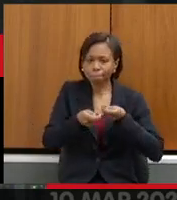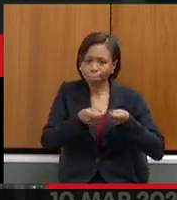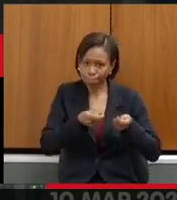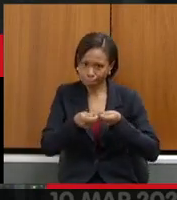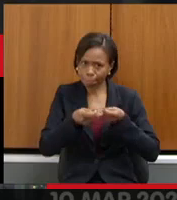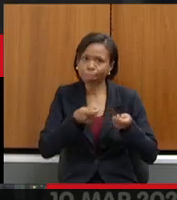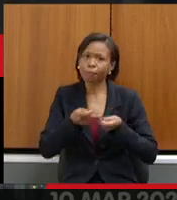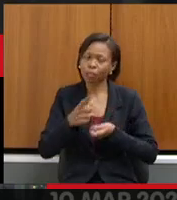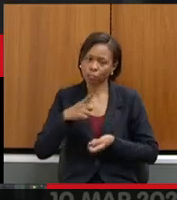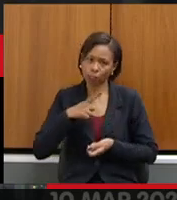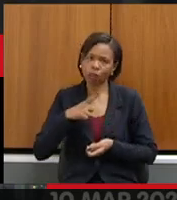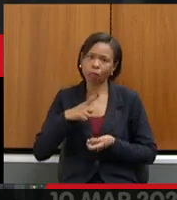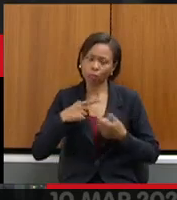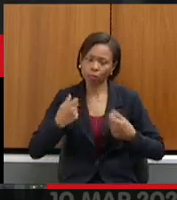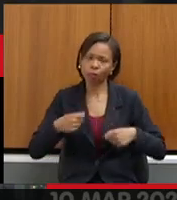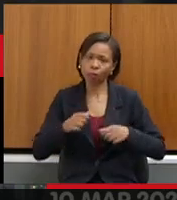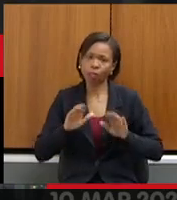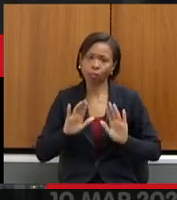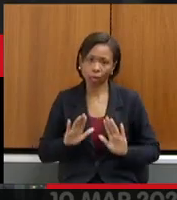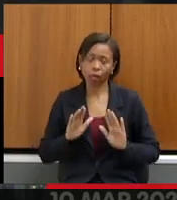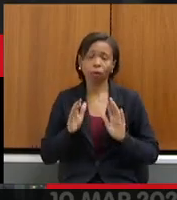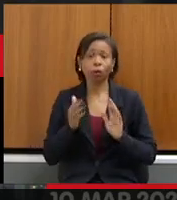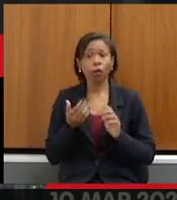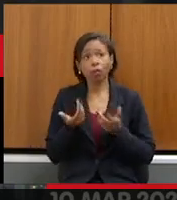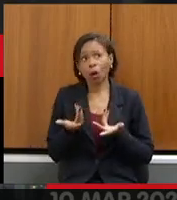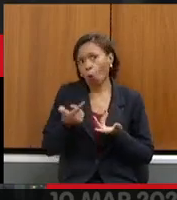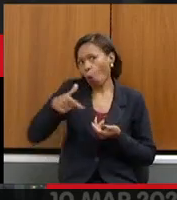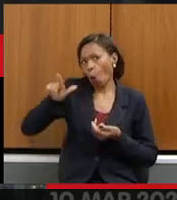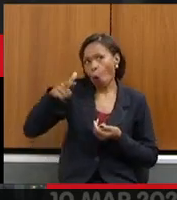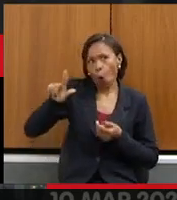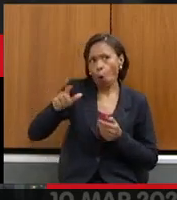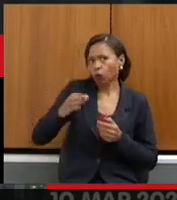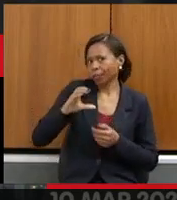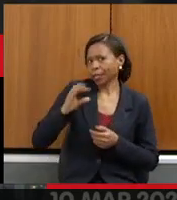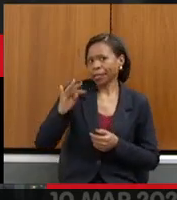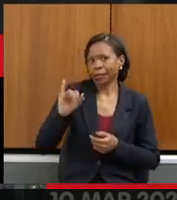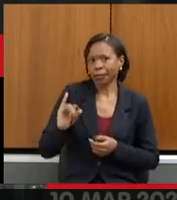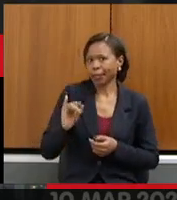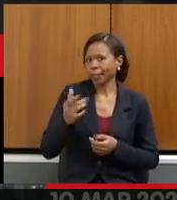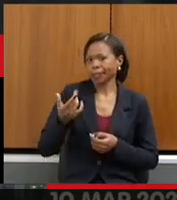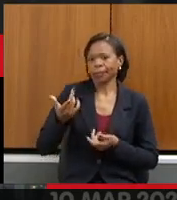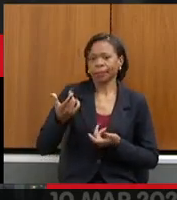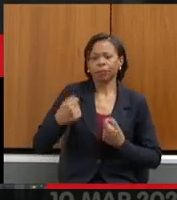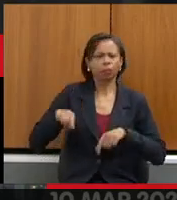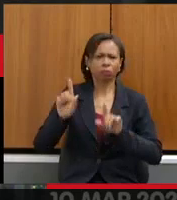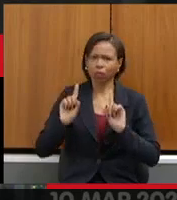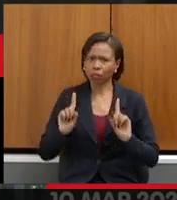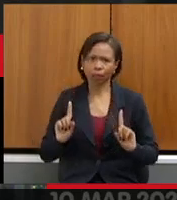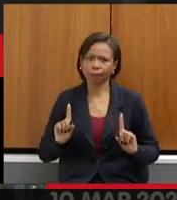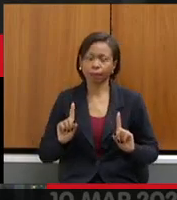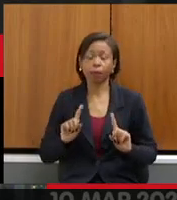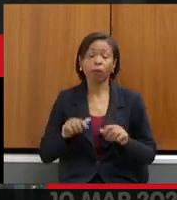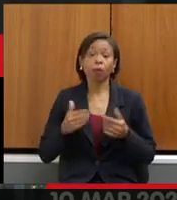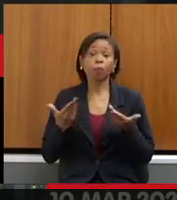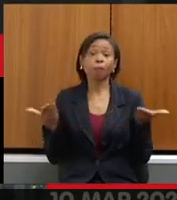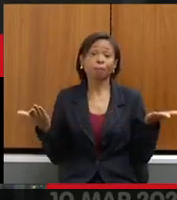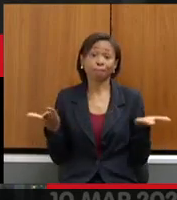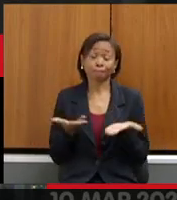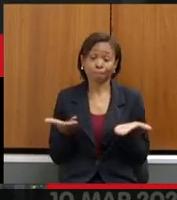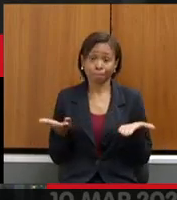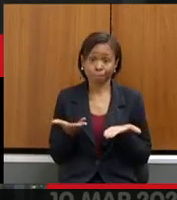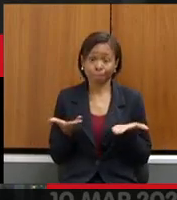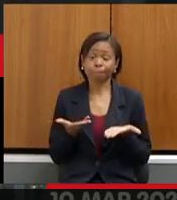sociedade não se justificar vai ter medidas A exemplo de um CPI ou alguma coisa parecida assim desta vez